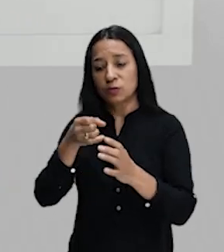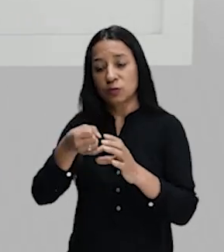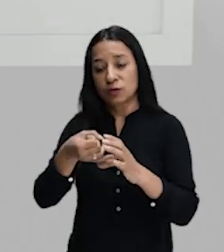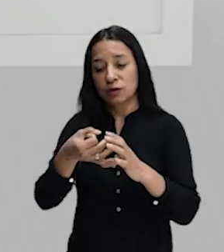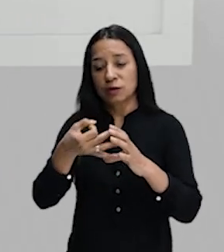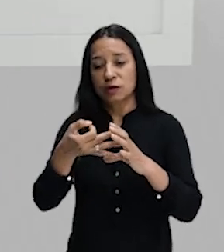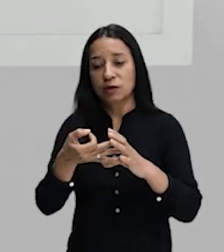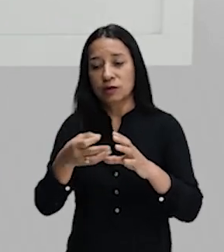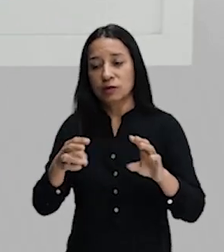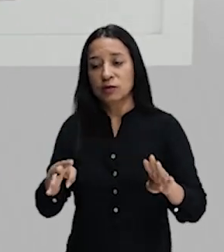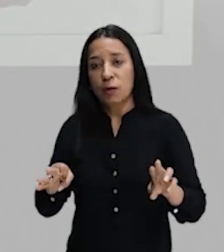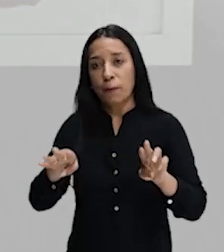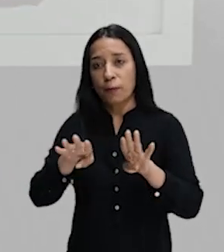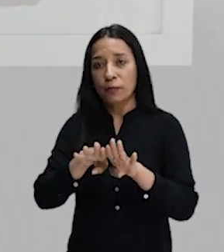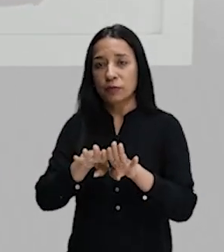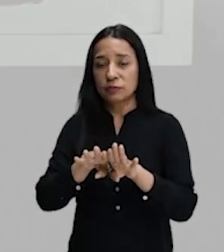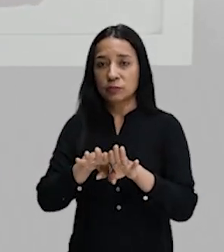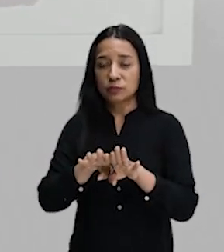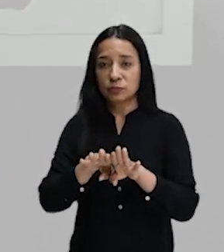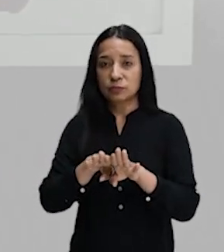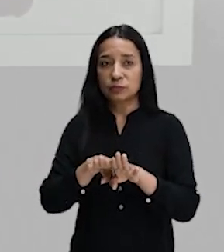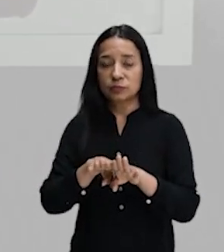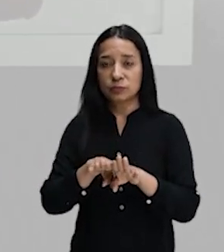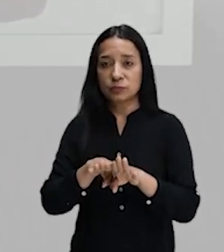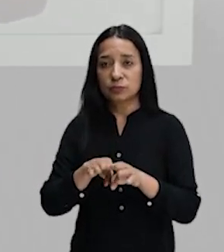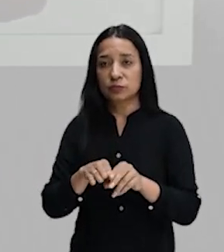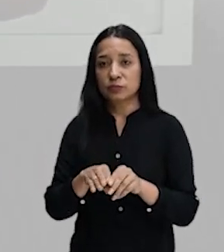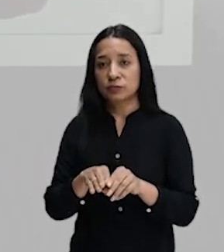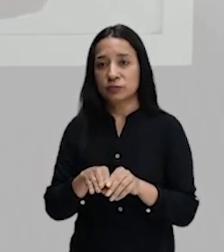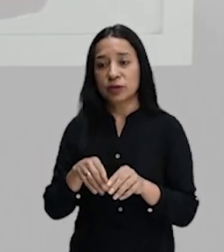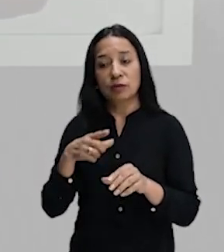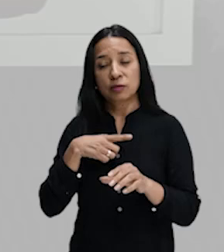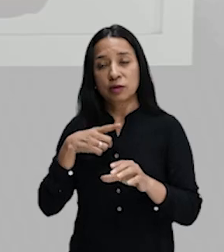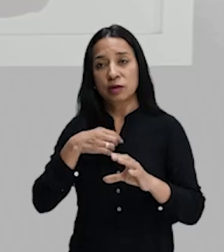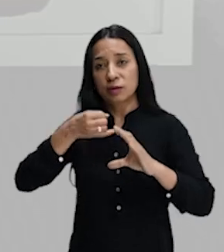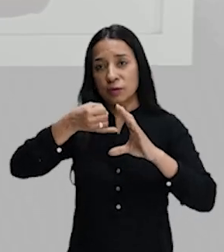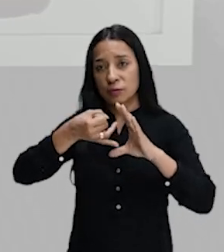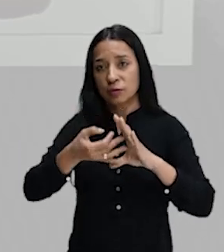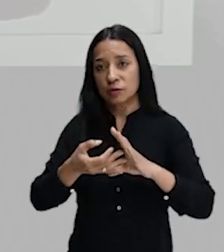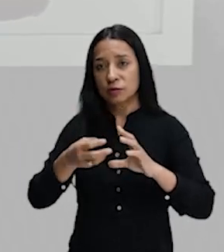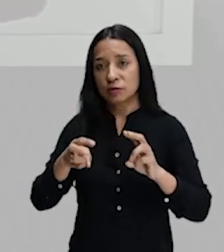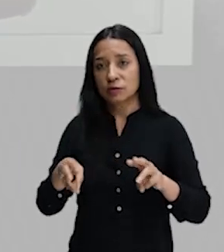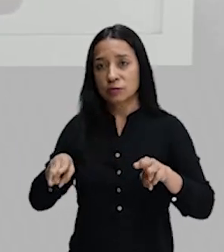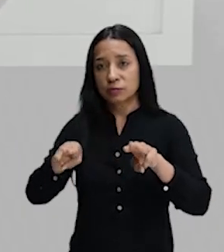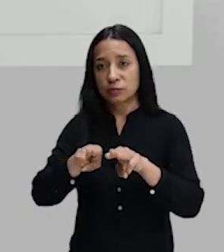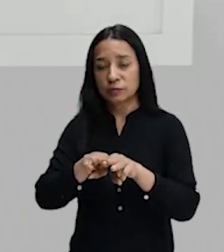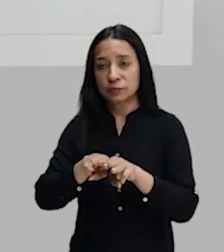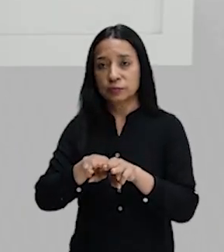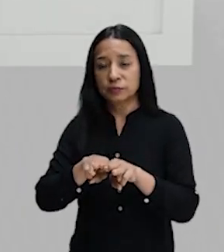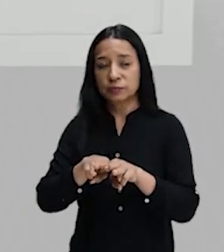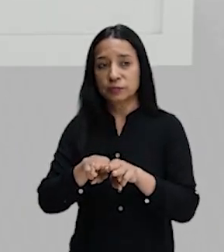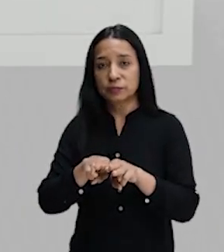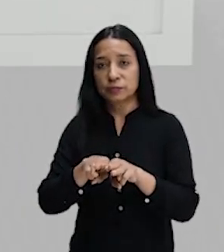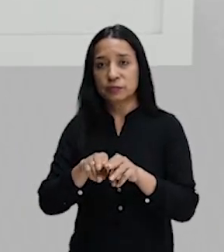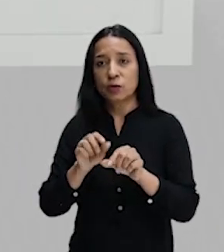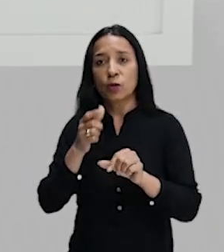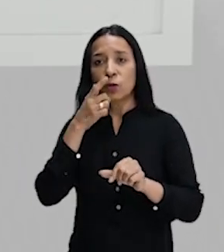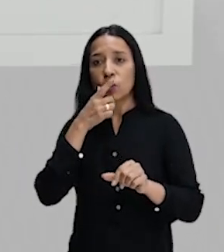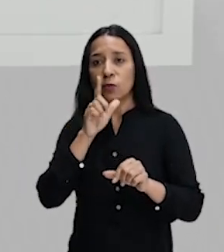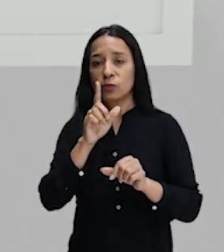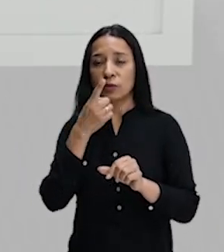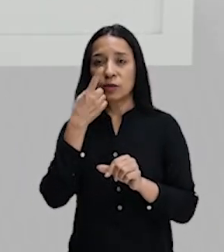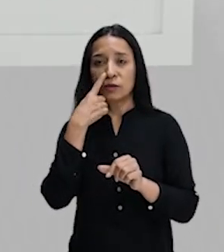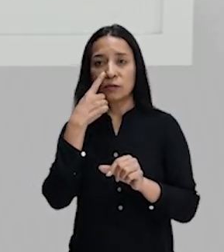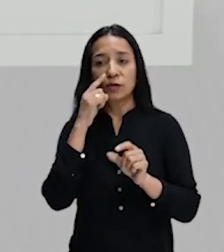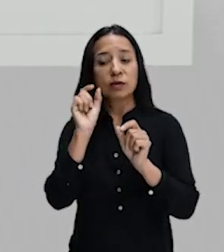características magnéticas. Certo? Ele ganha características magnéticas. Certo? Você consegue ver